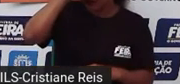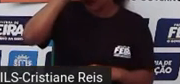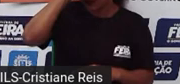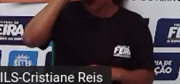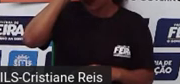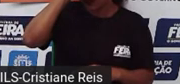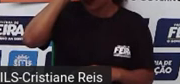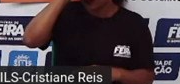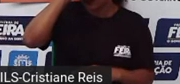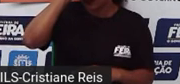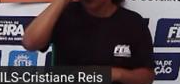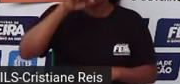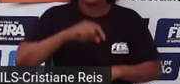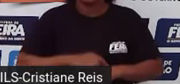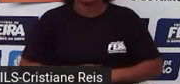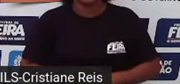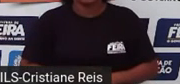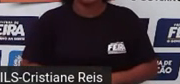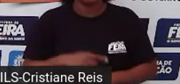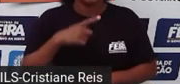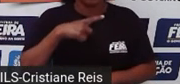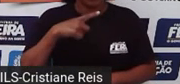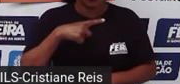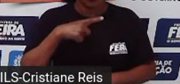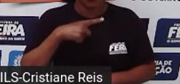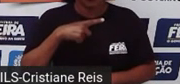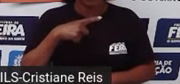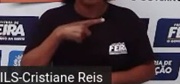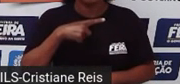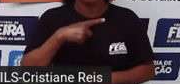que é considerada assim um grande